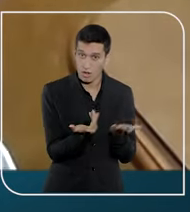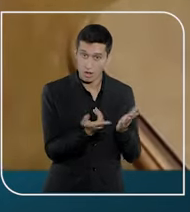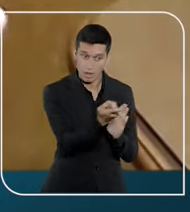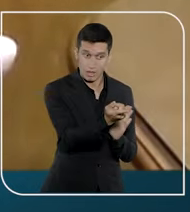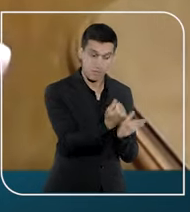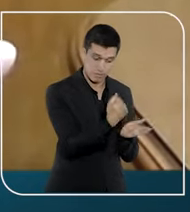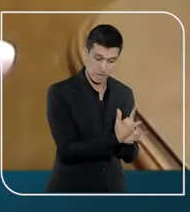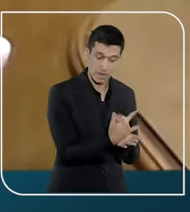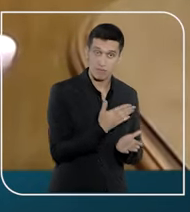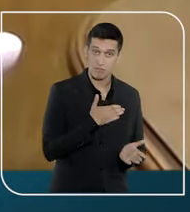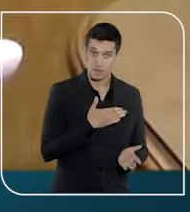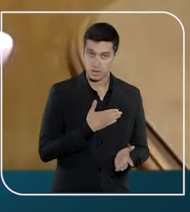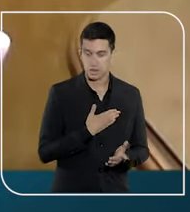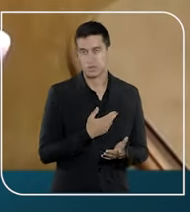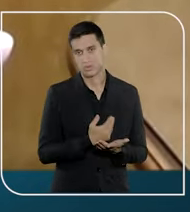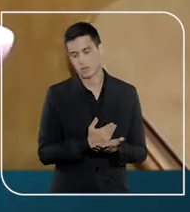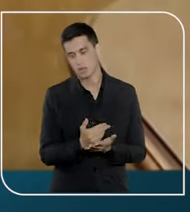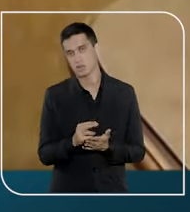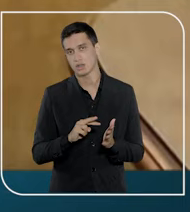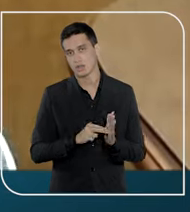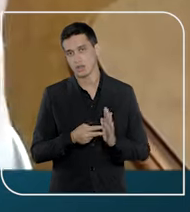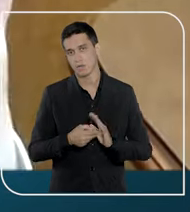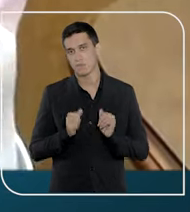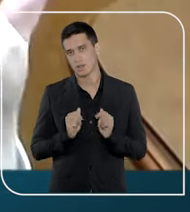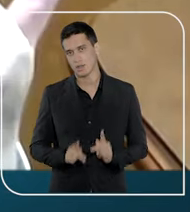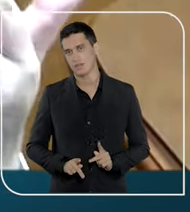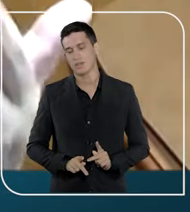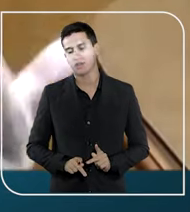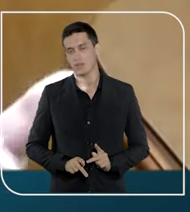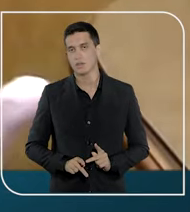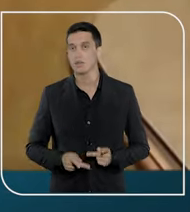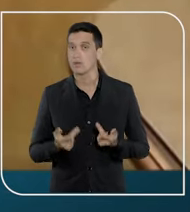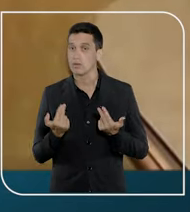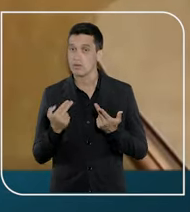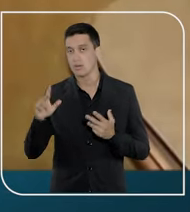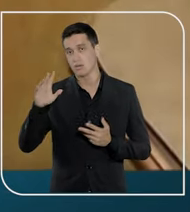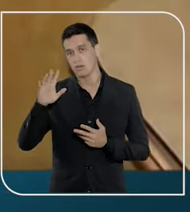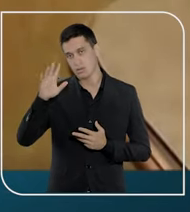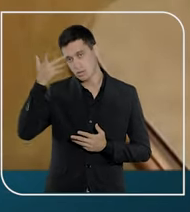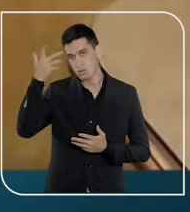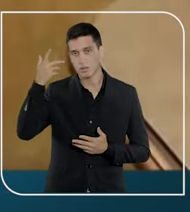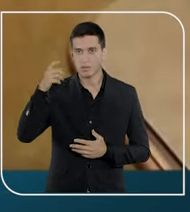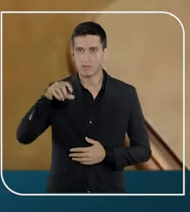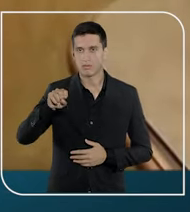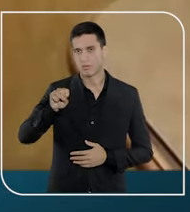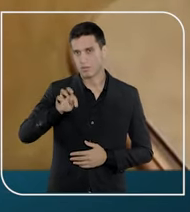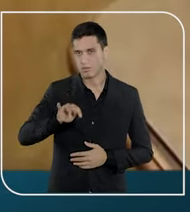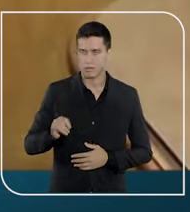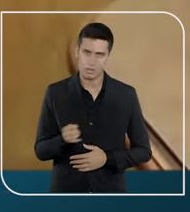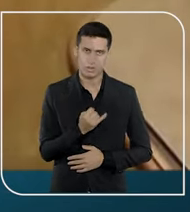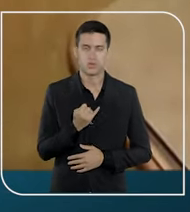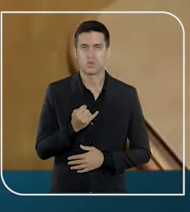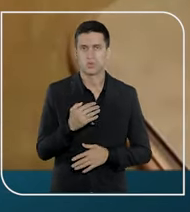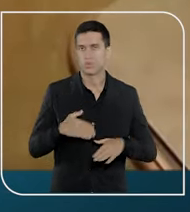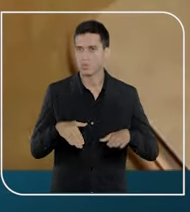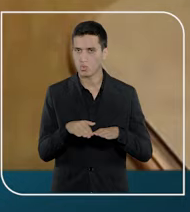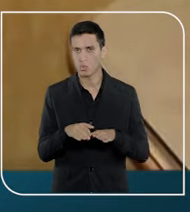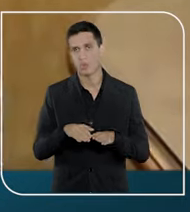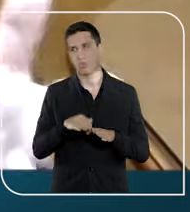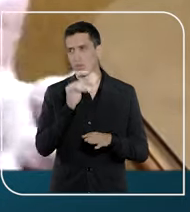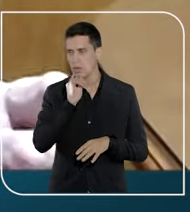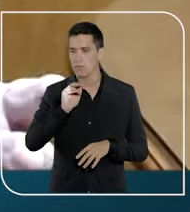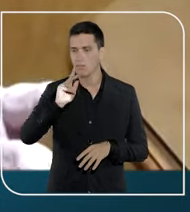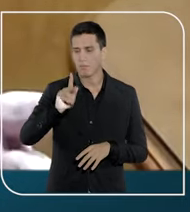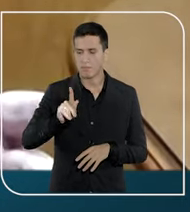as decisões do STJ nesse sentido, tanto de VGBL também, quanto PGBL, eles falam que